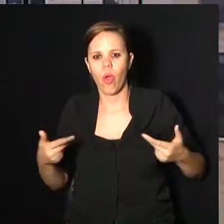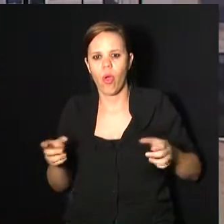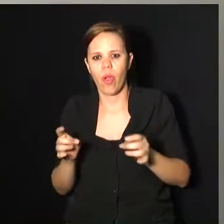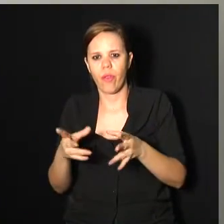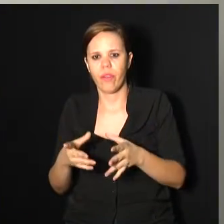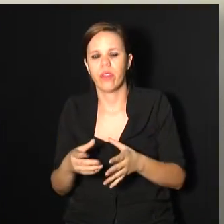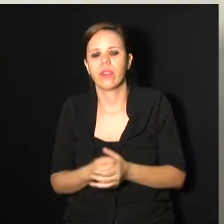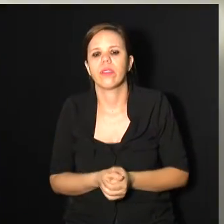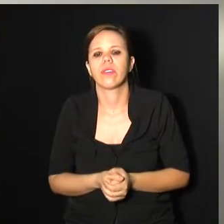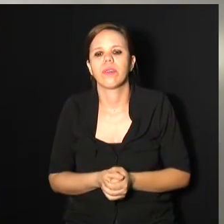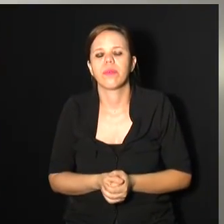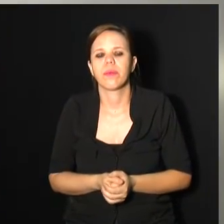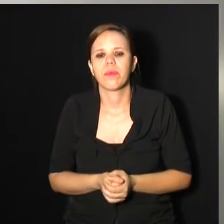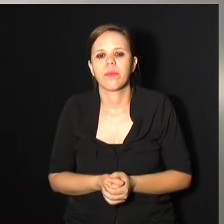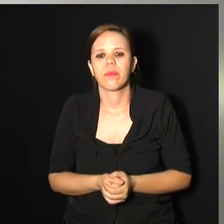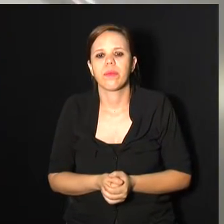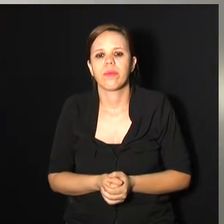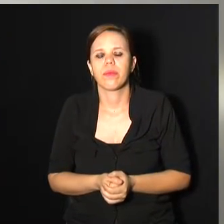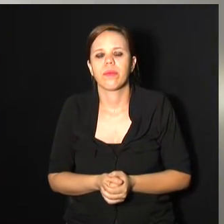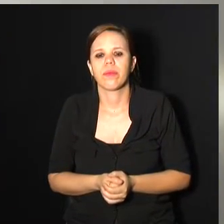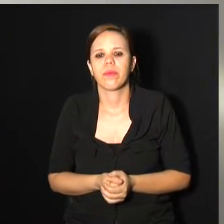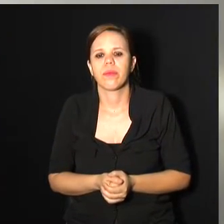Resgate.